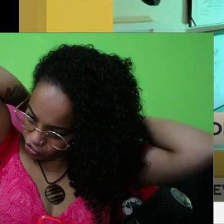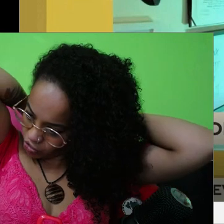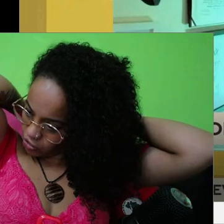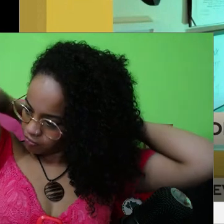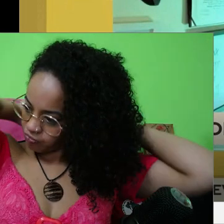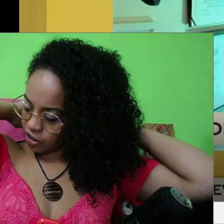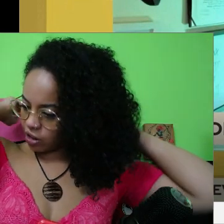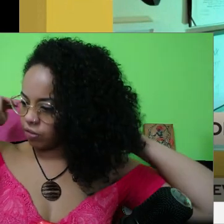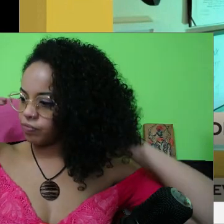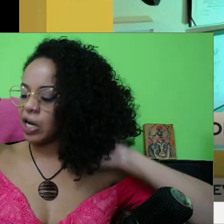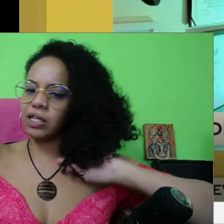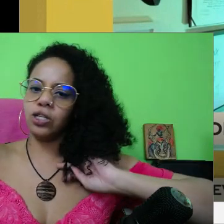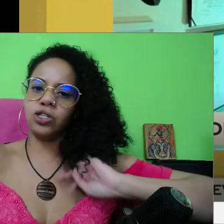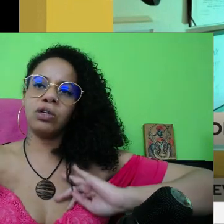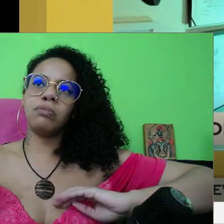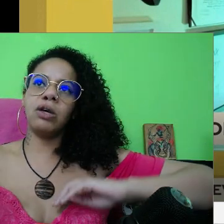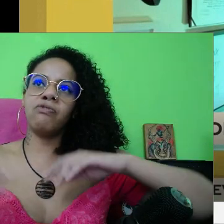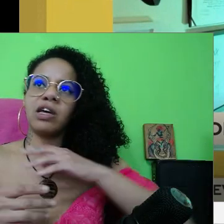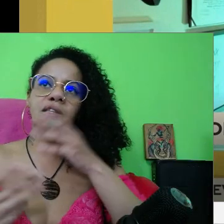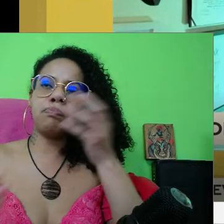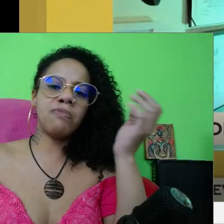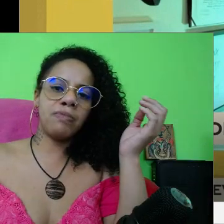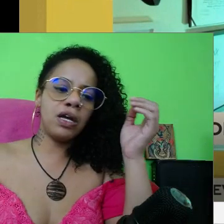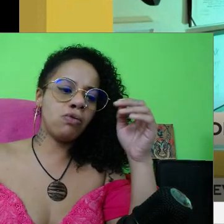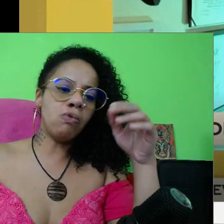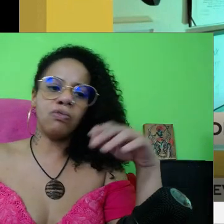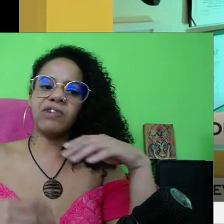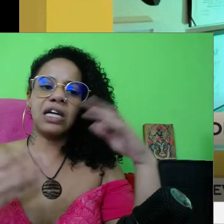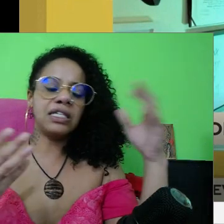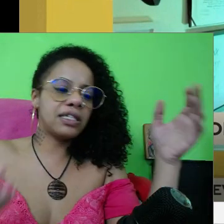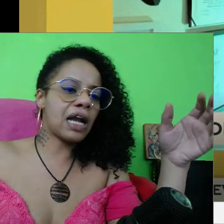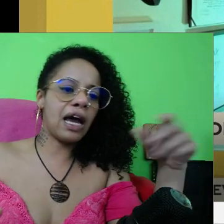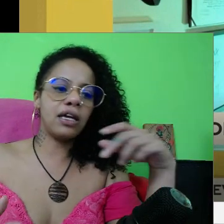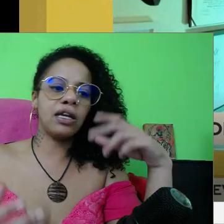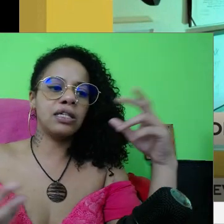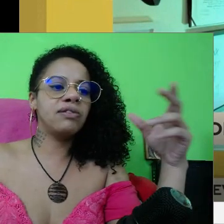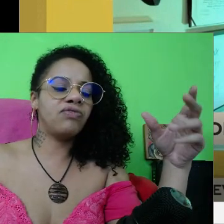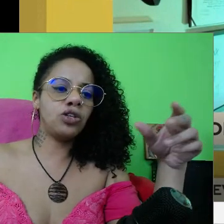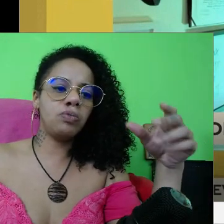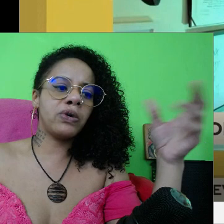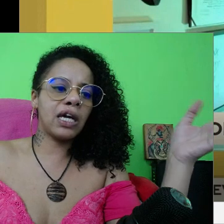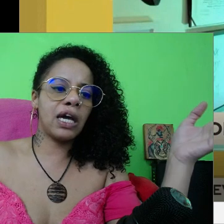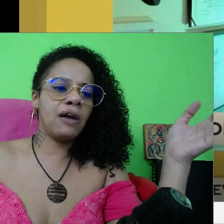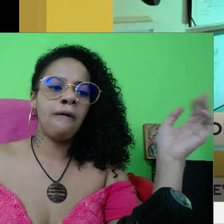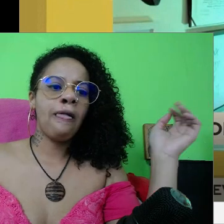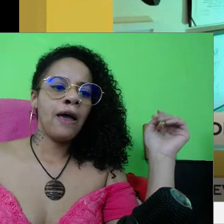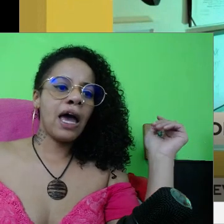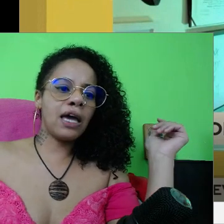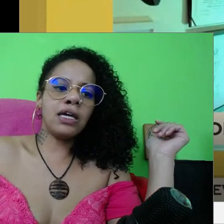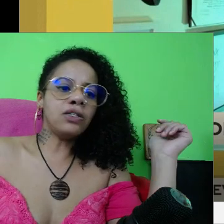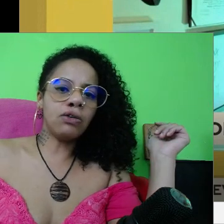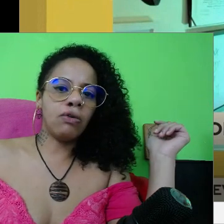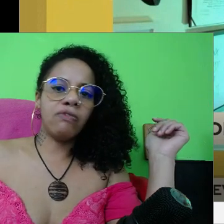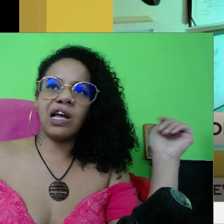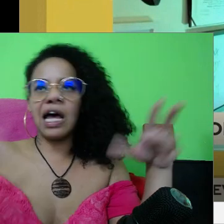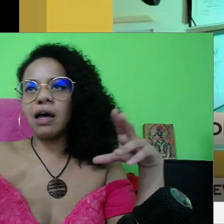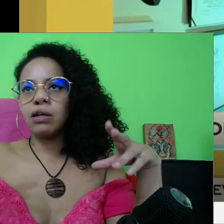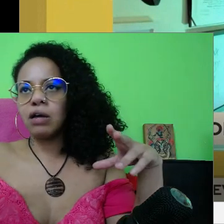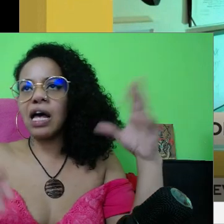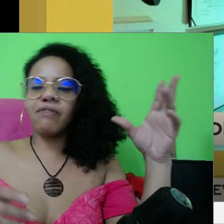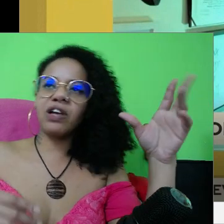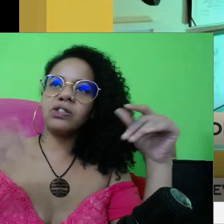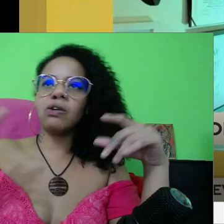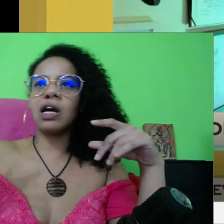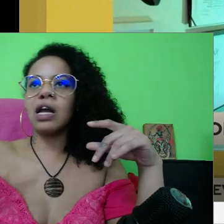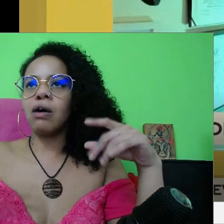esse vídeo entendeu acredito que também não vai ter problema nenhum não vai dar Strike nesse vídeo porque é isso vai